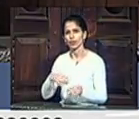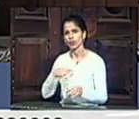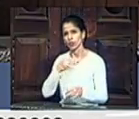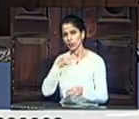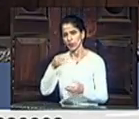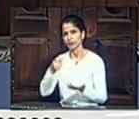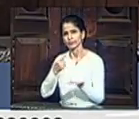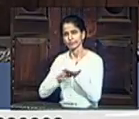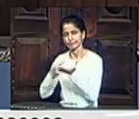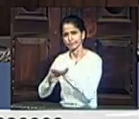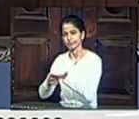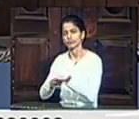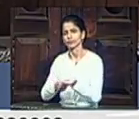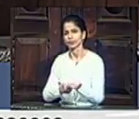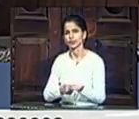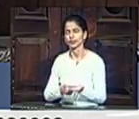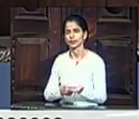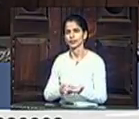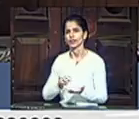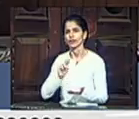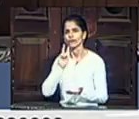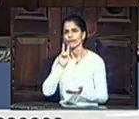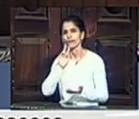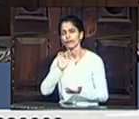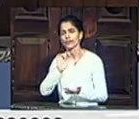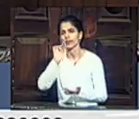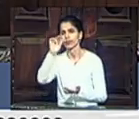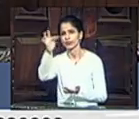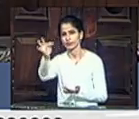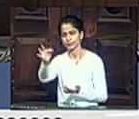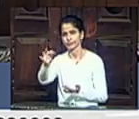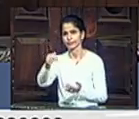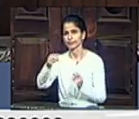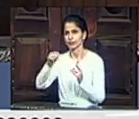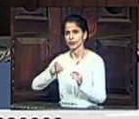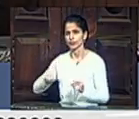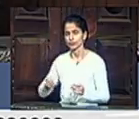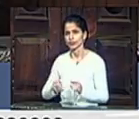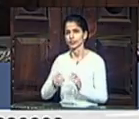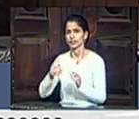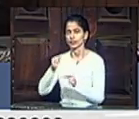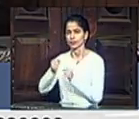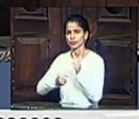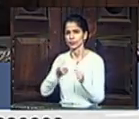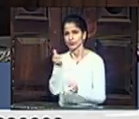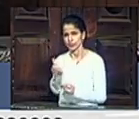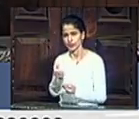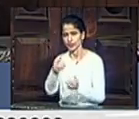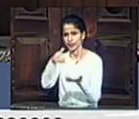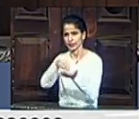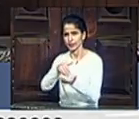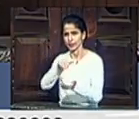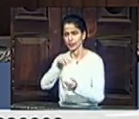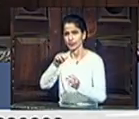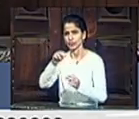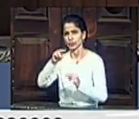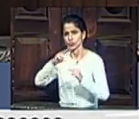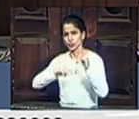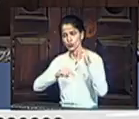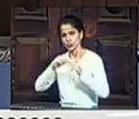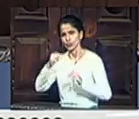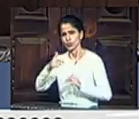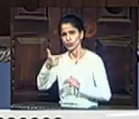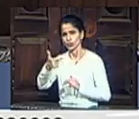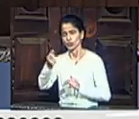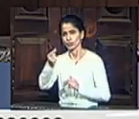travessia, que teria um horizonte temporal de janeiro desse ano a junho de 2019.